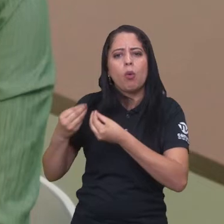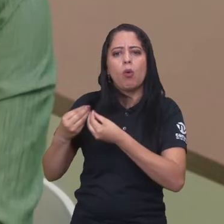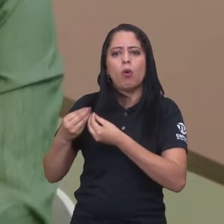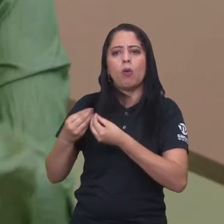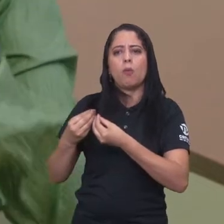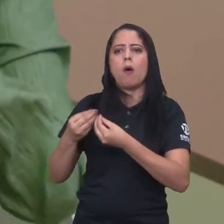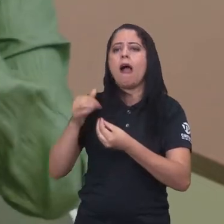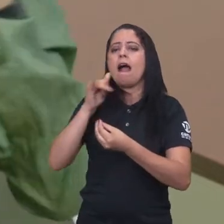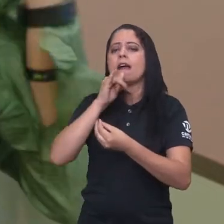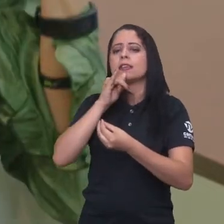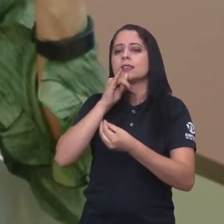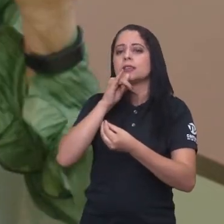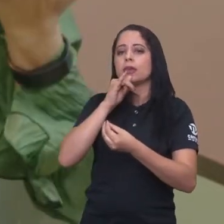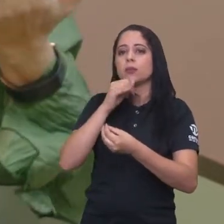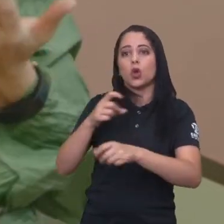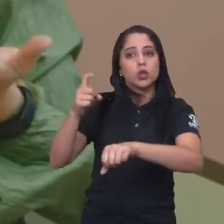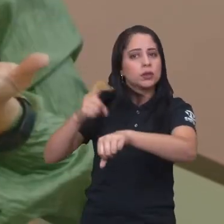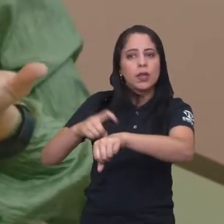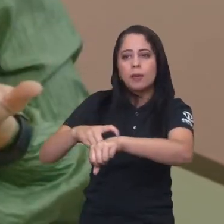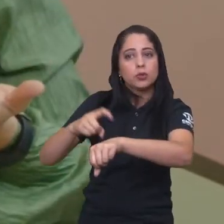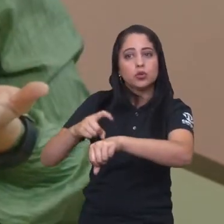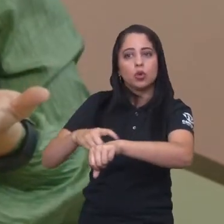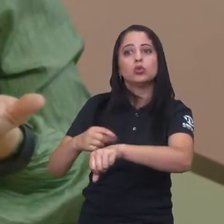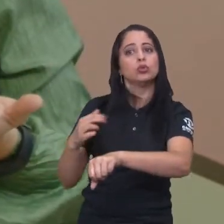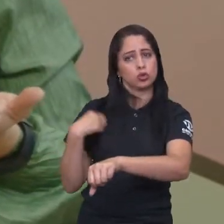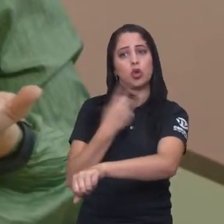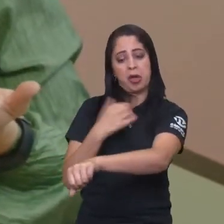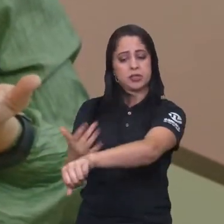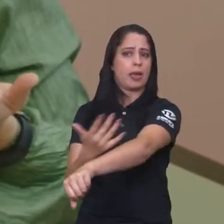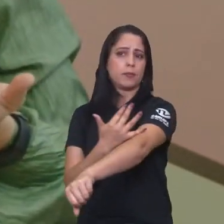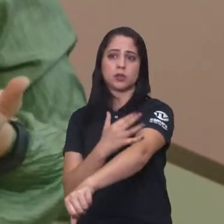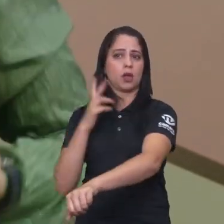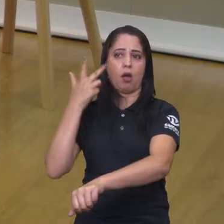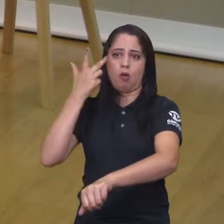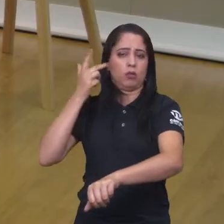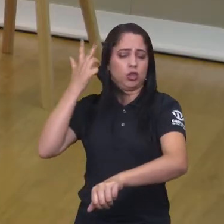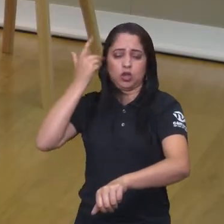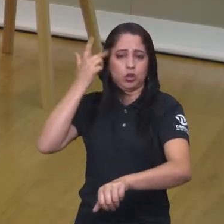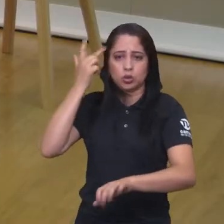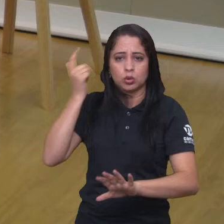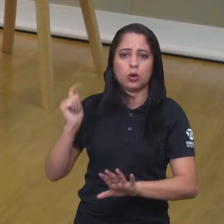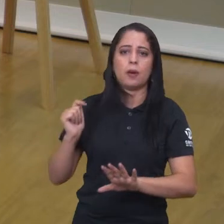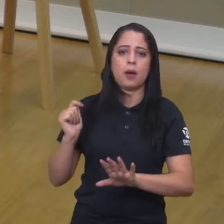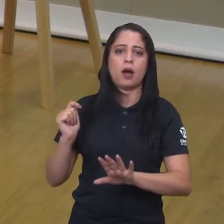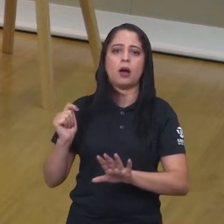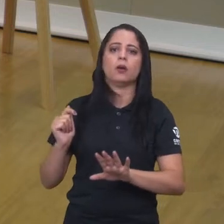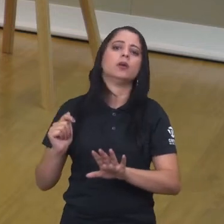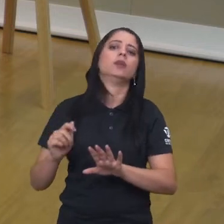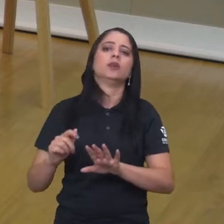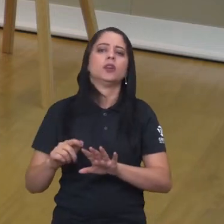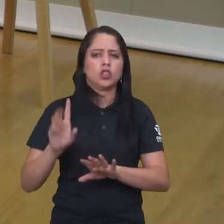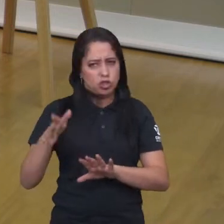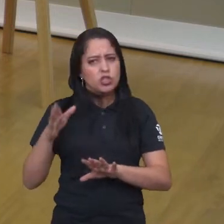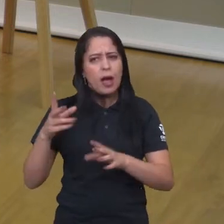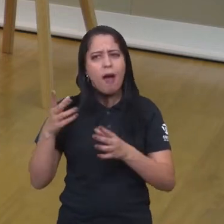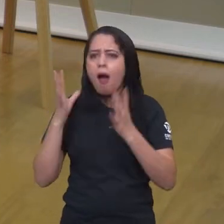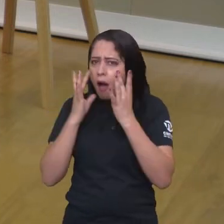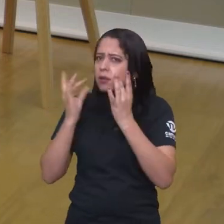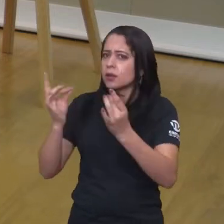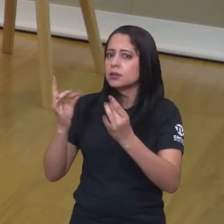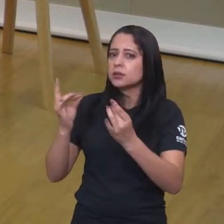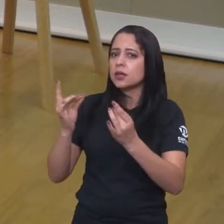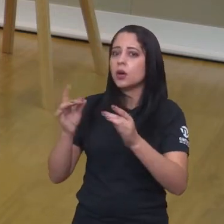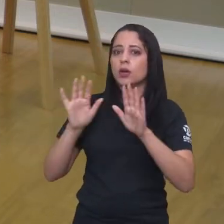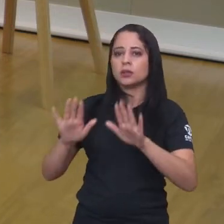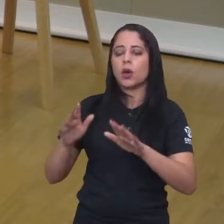lidando com as emoções, porque o tempo todo a gente está tendo emoção, não é isso? Só que será que a gente para prestar atenção? Qual